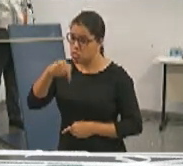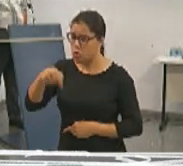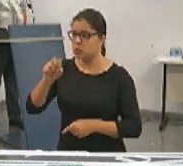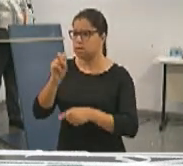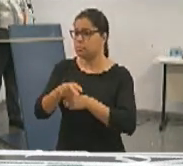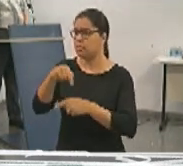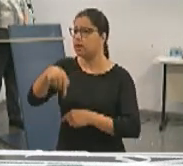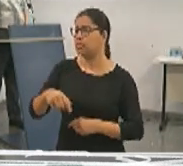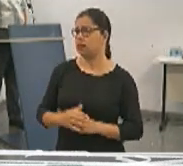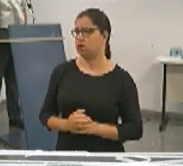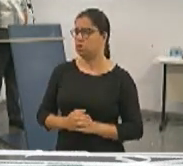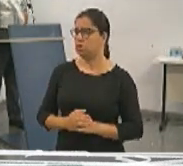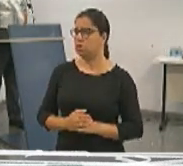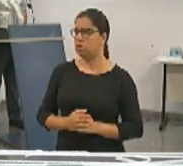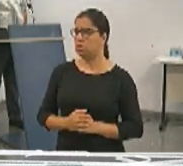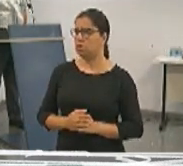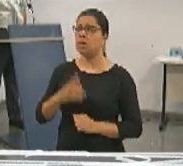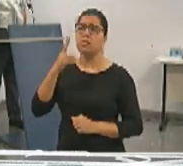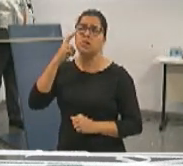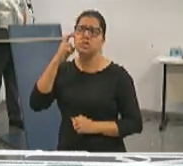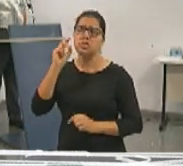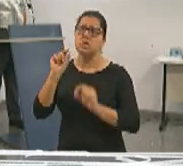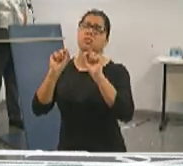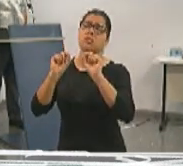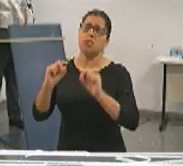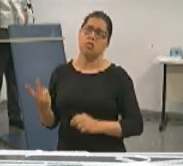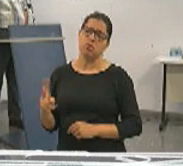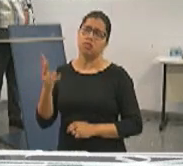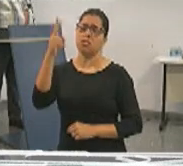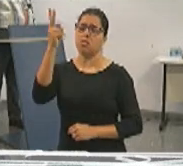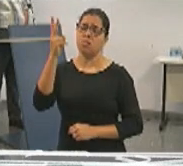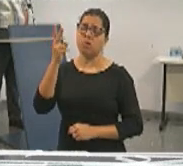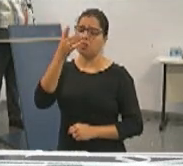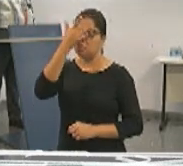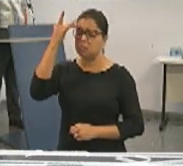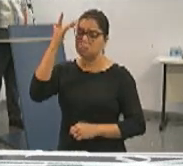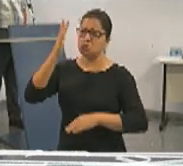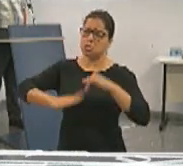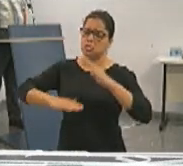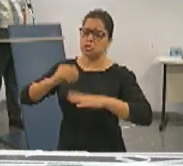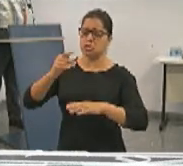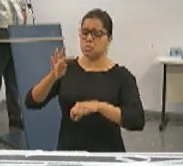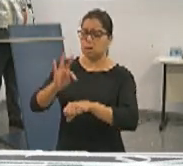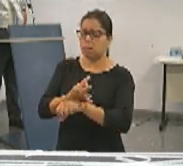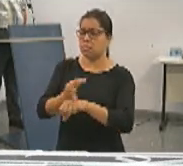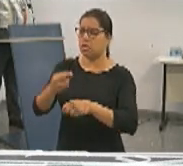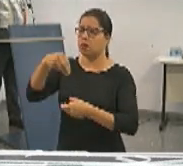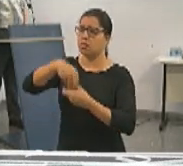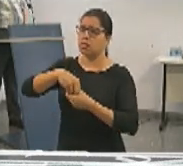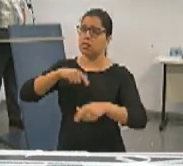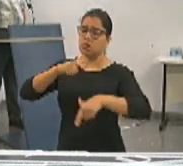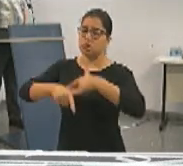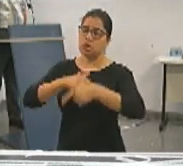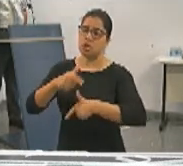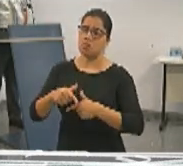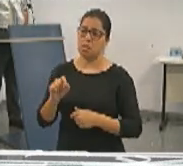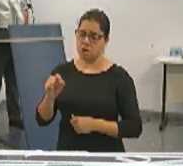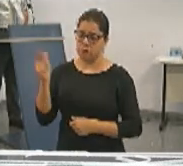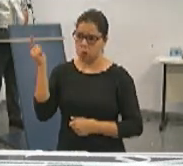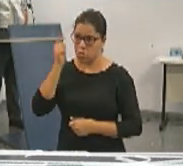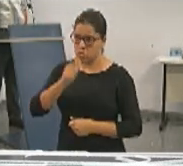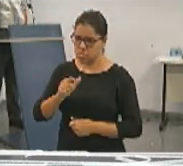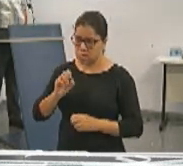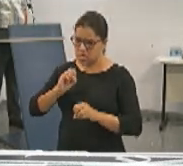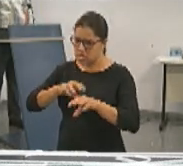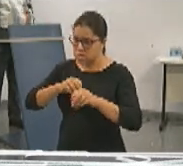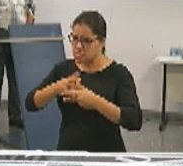reais propostas para poder valorizar o servidor que aqui atua no hospital universitário e aí capacitá-lo para que cada vez a gente consiga